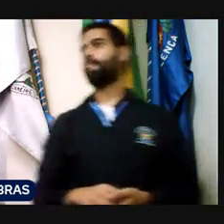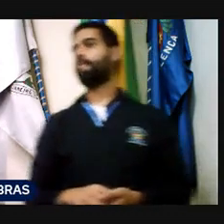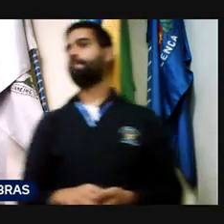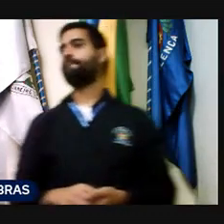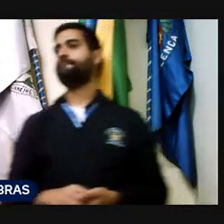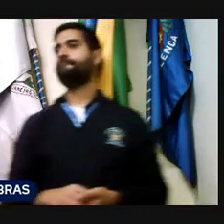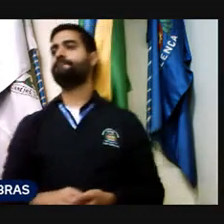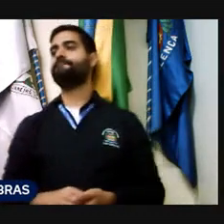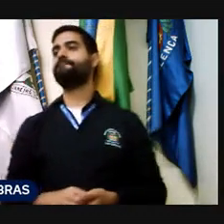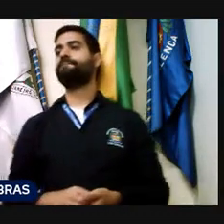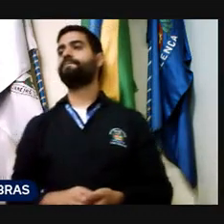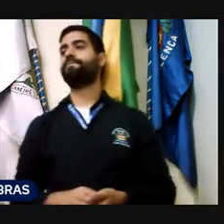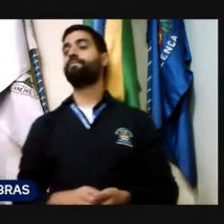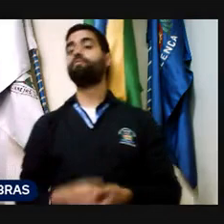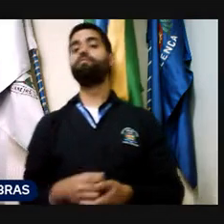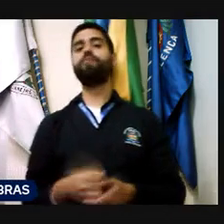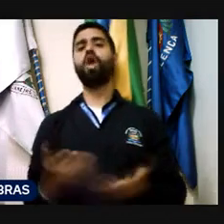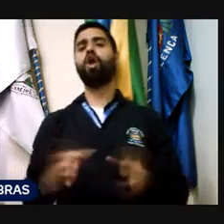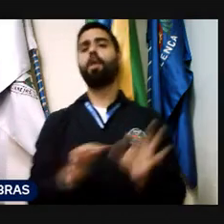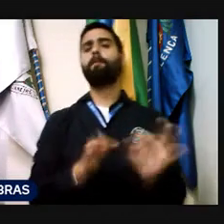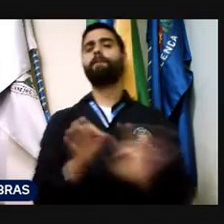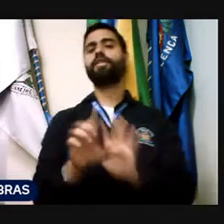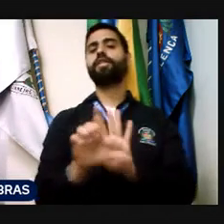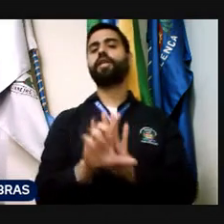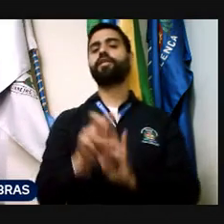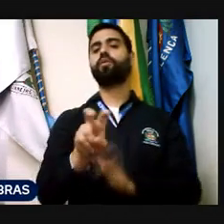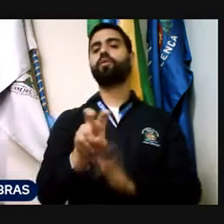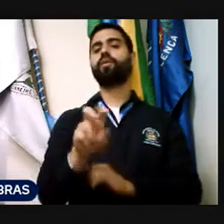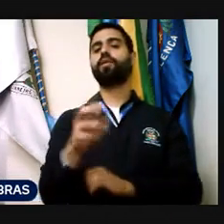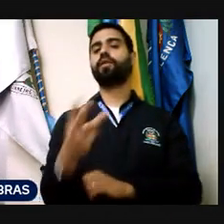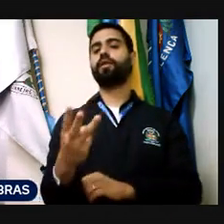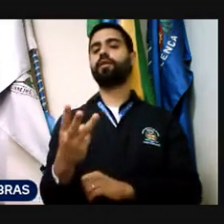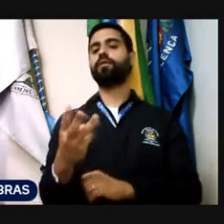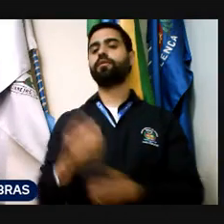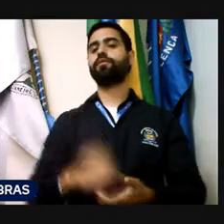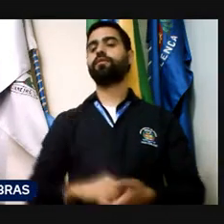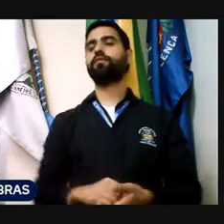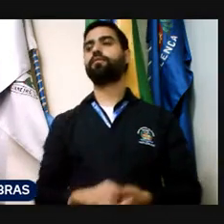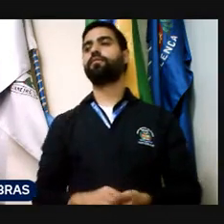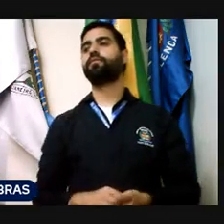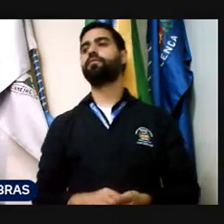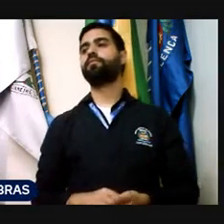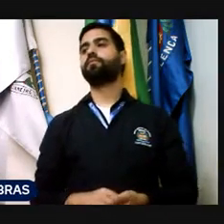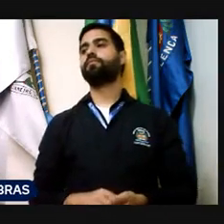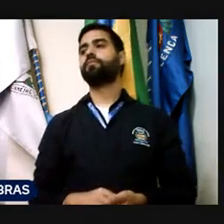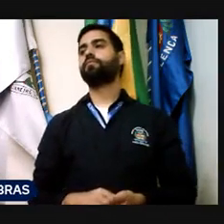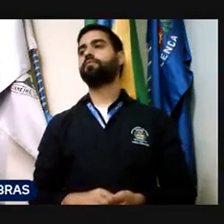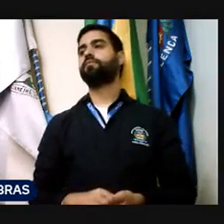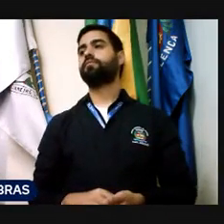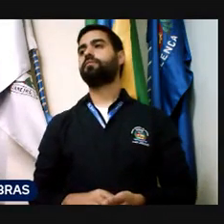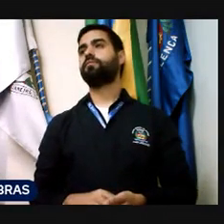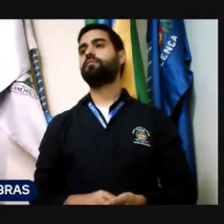Projeto de lei ordinária número 53, mensagem 23 de 2021.